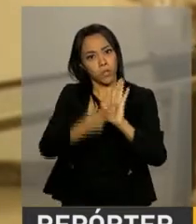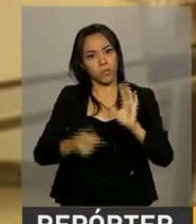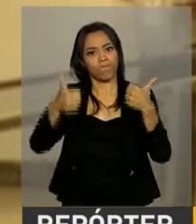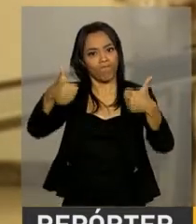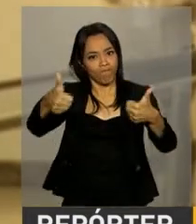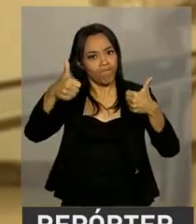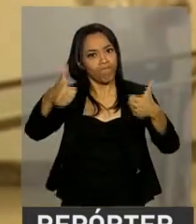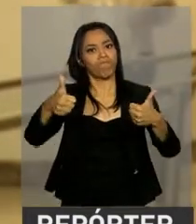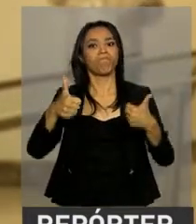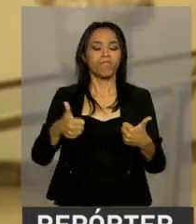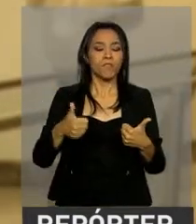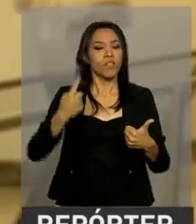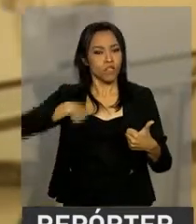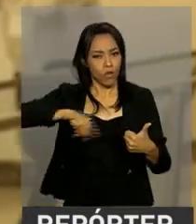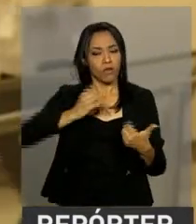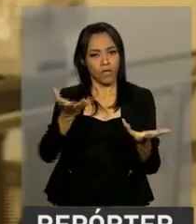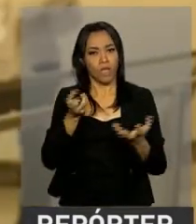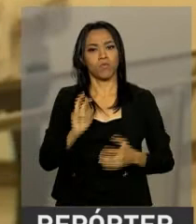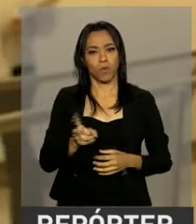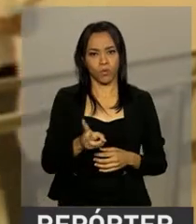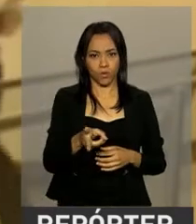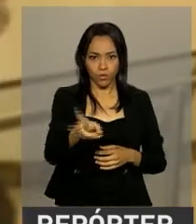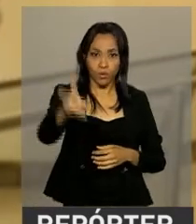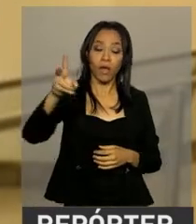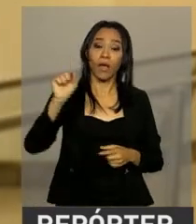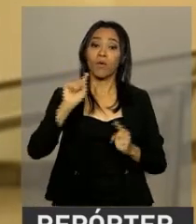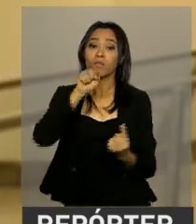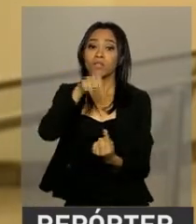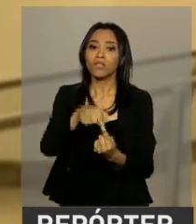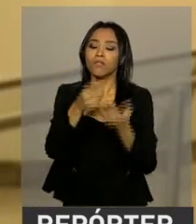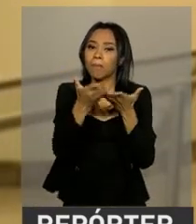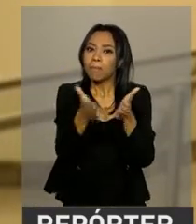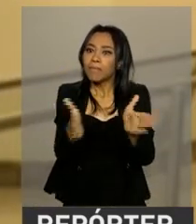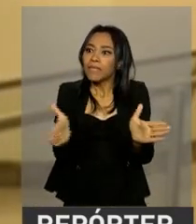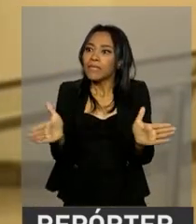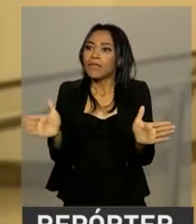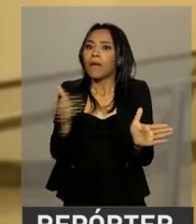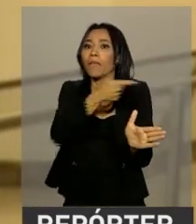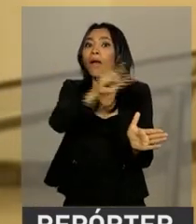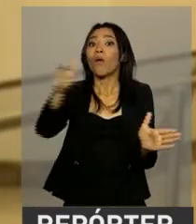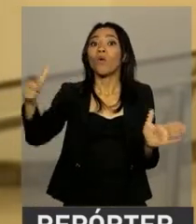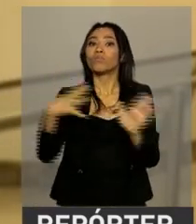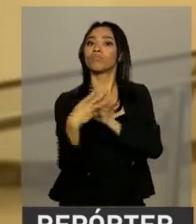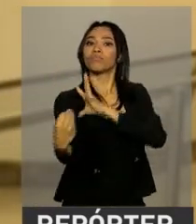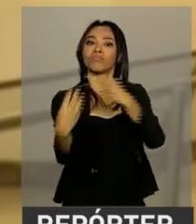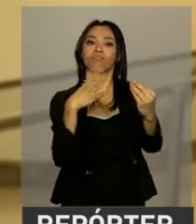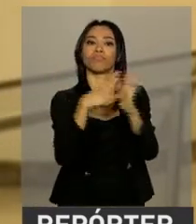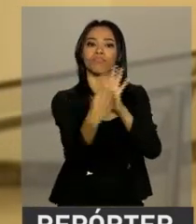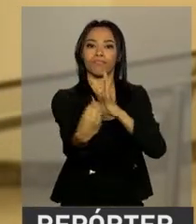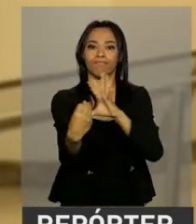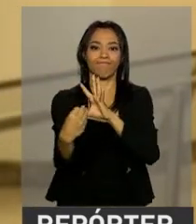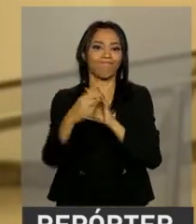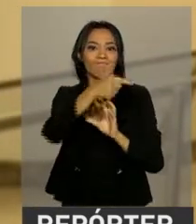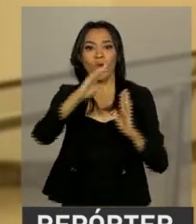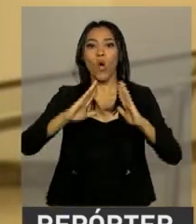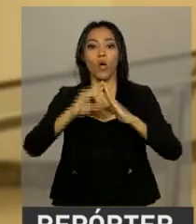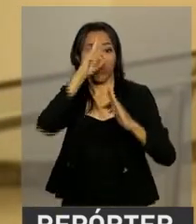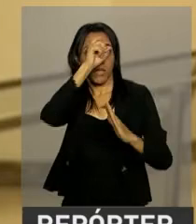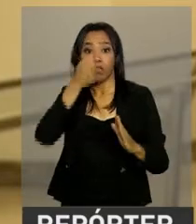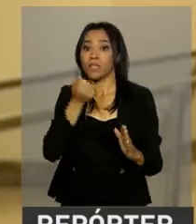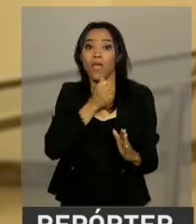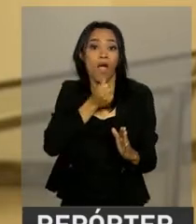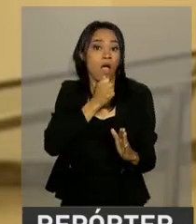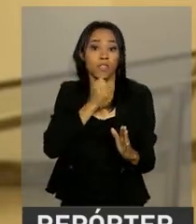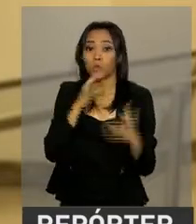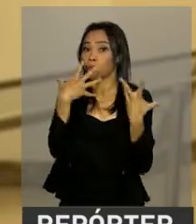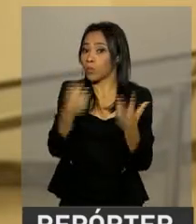gente espera dar continuidade na perspectiva de ampliar esses resultados, né, para outras unidades, para outros hospitais que não foram contemplados nessa